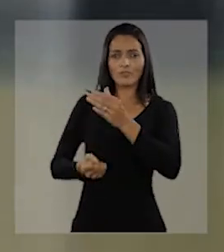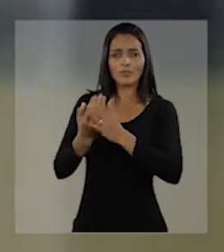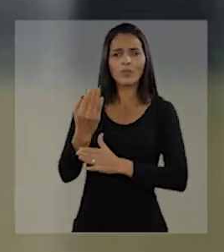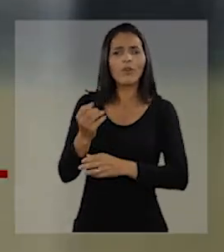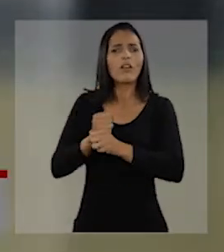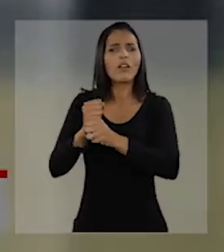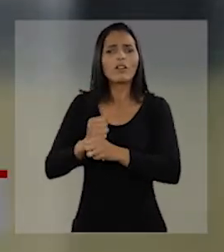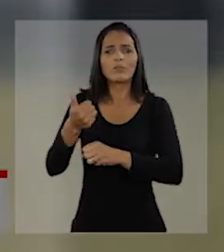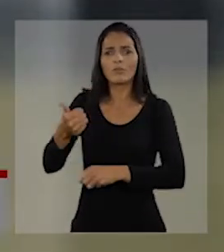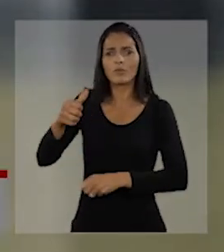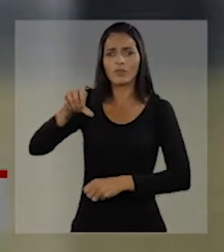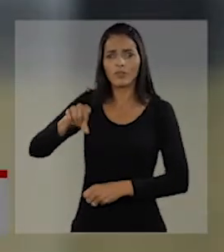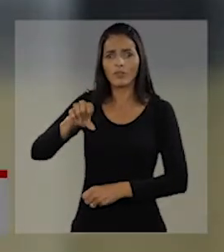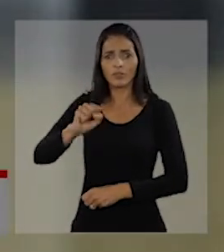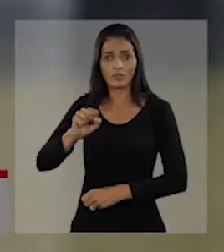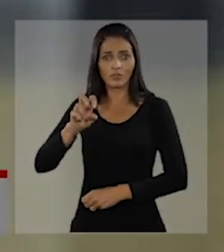criado em